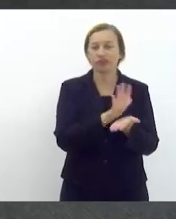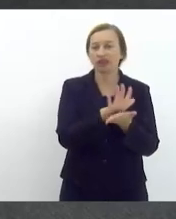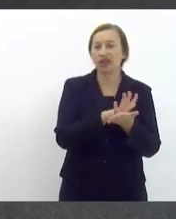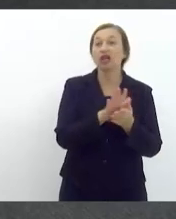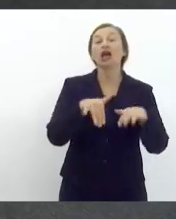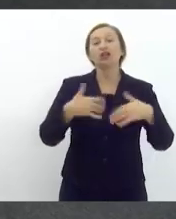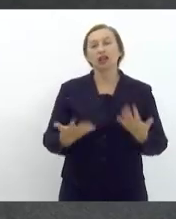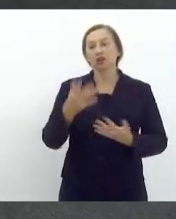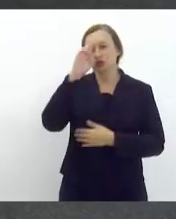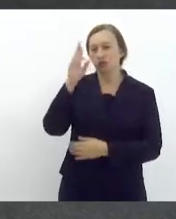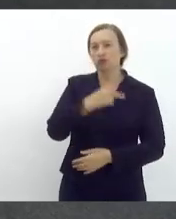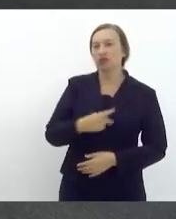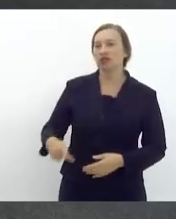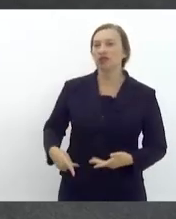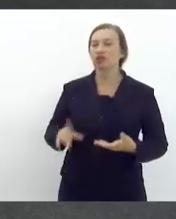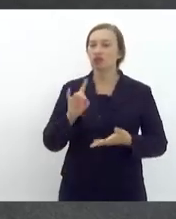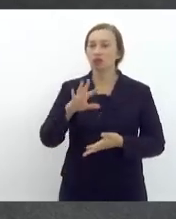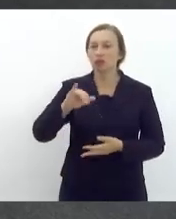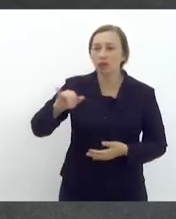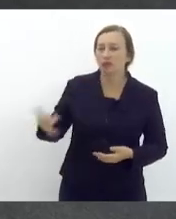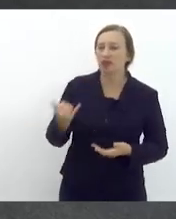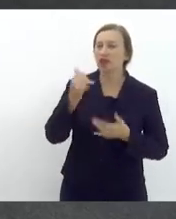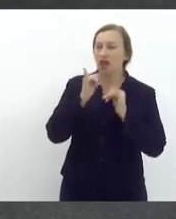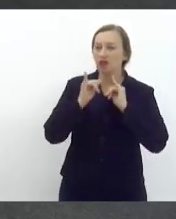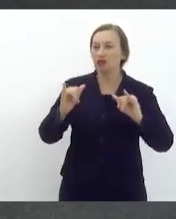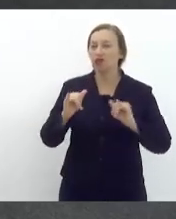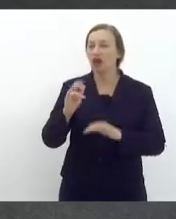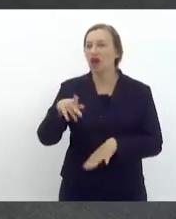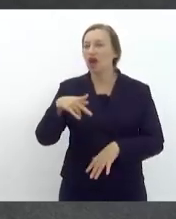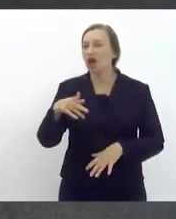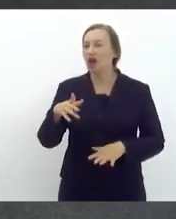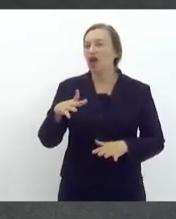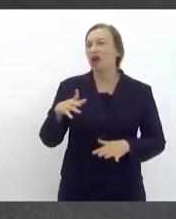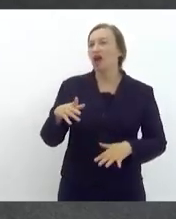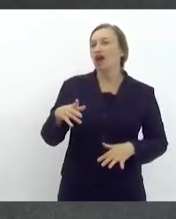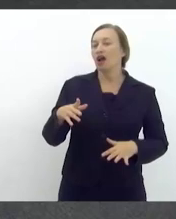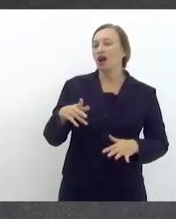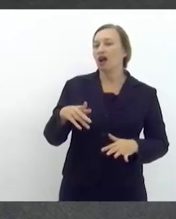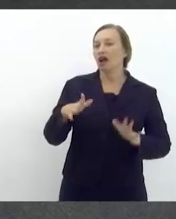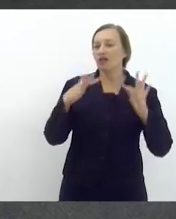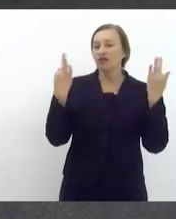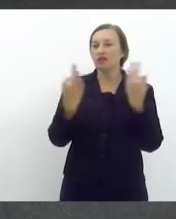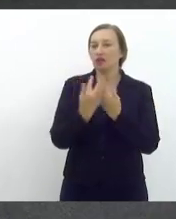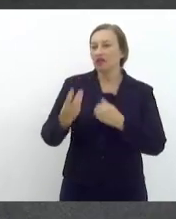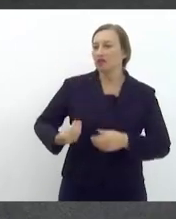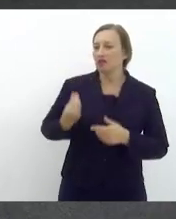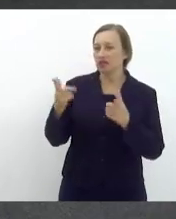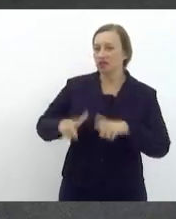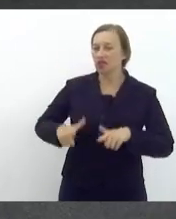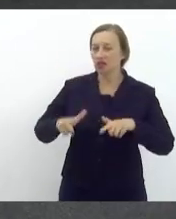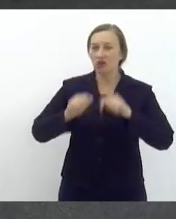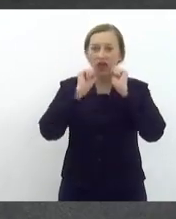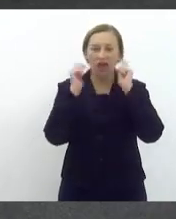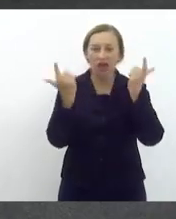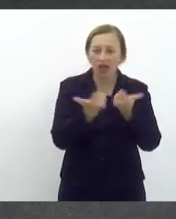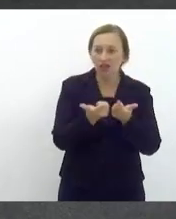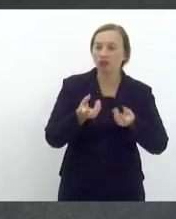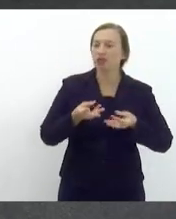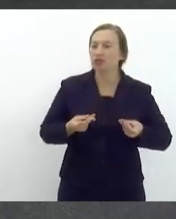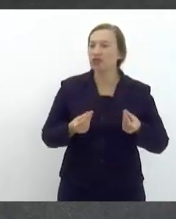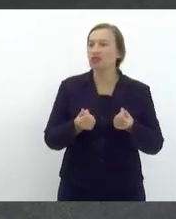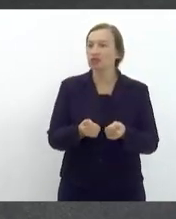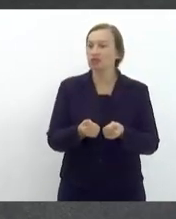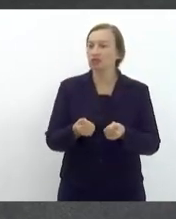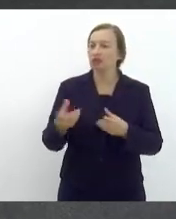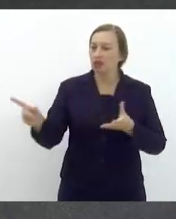presidente só para aproveitar e anunciar a presença dessas famílias aqui que aleja possa ser sensível e